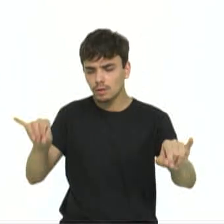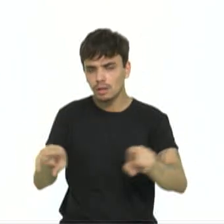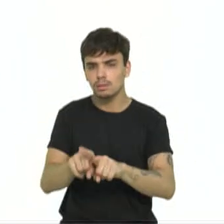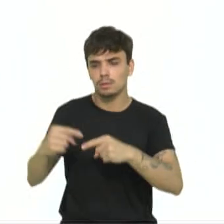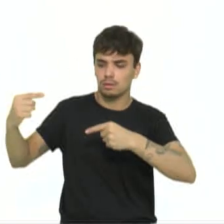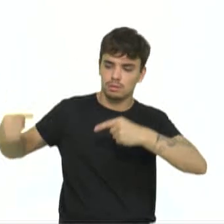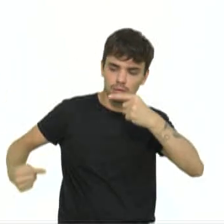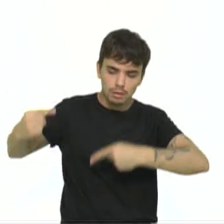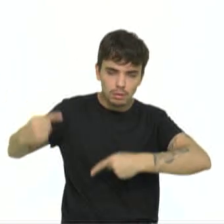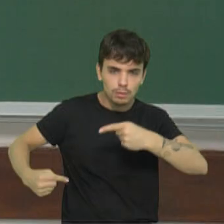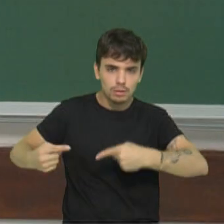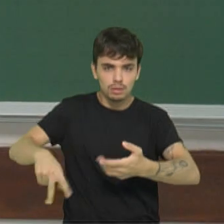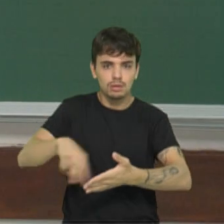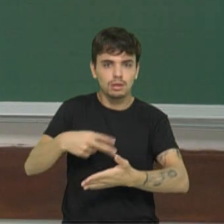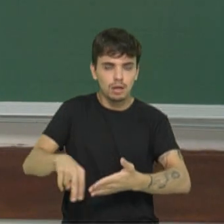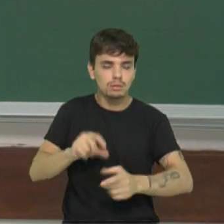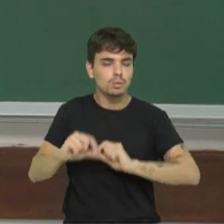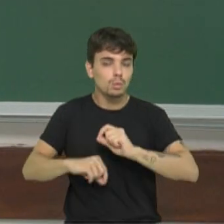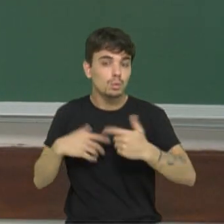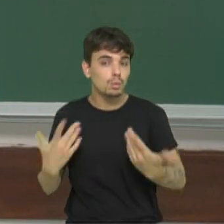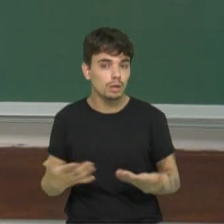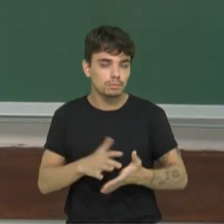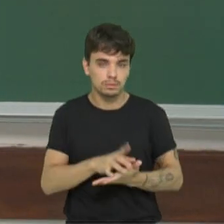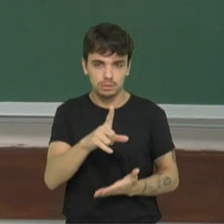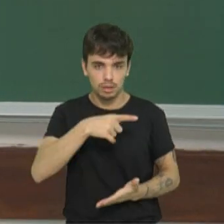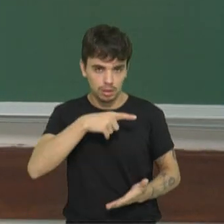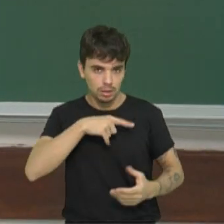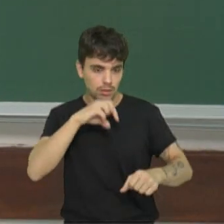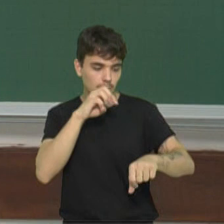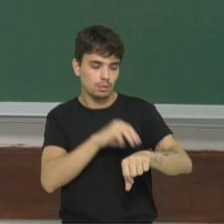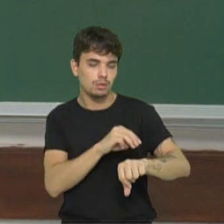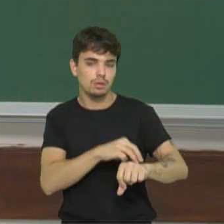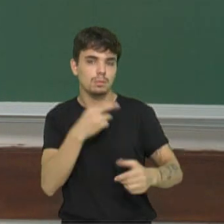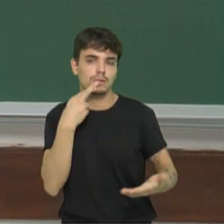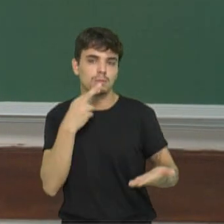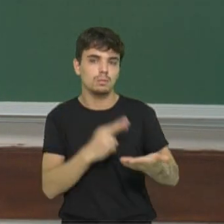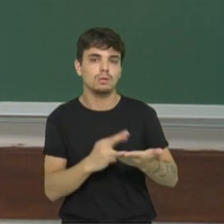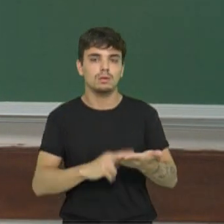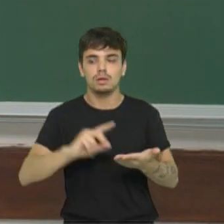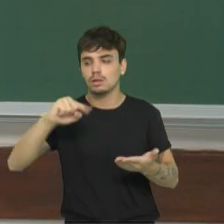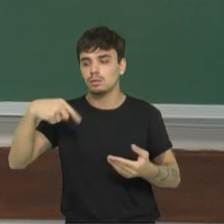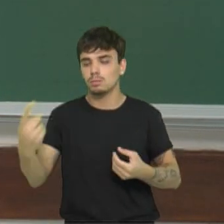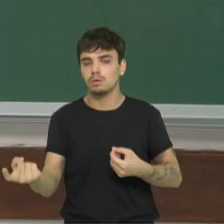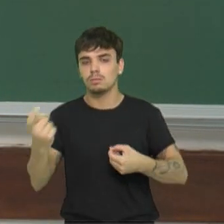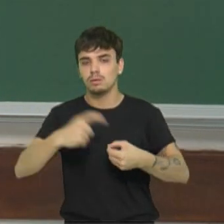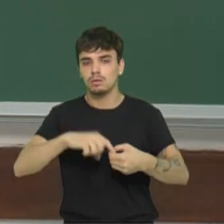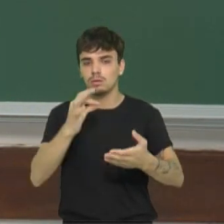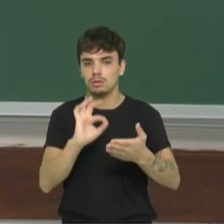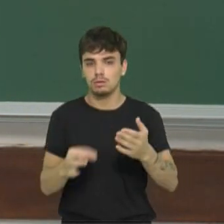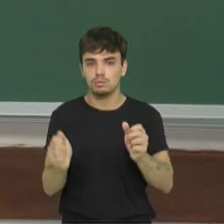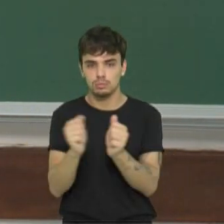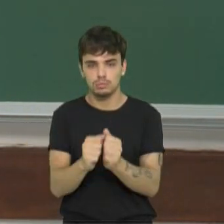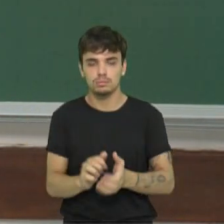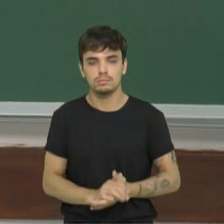competições de dança. Então, você vai ter alguns minutos e logo nós voltamos para corrigir.